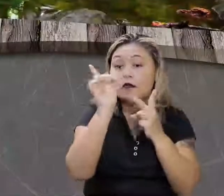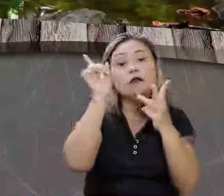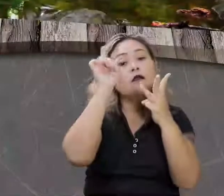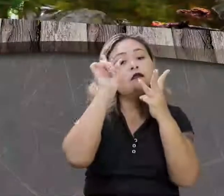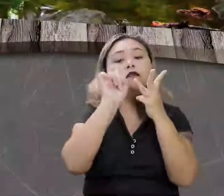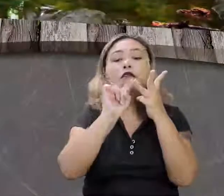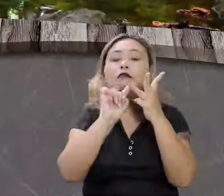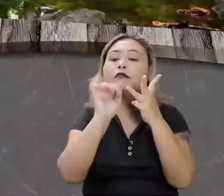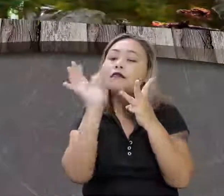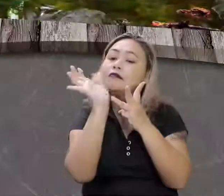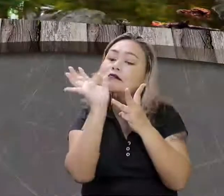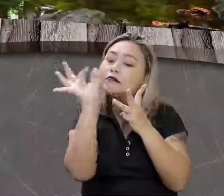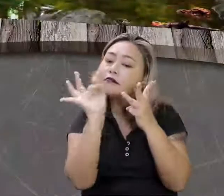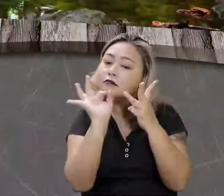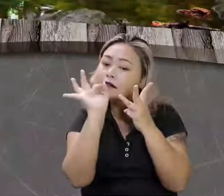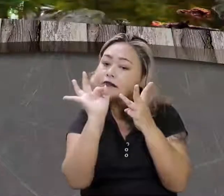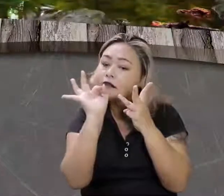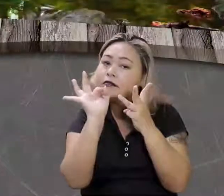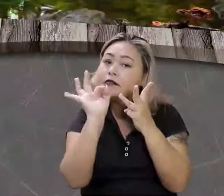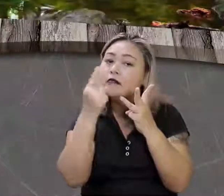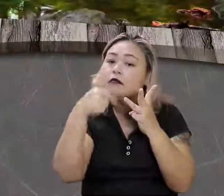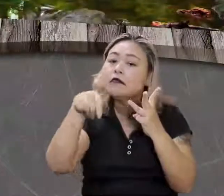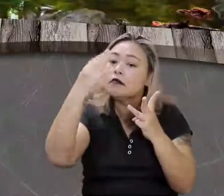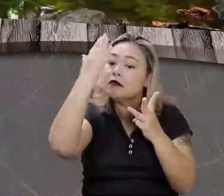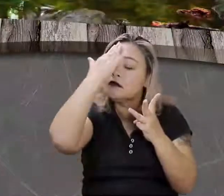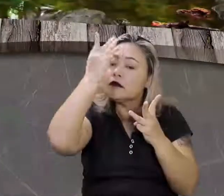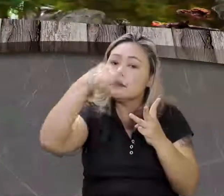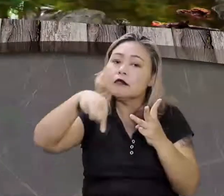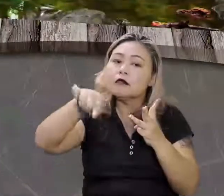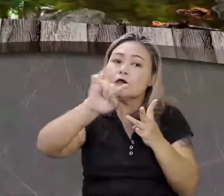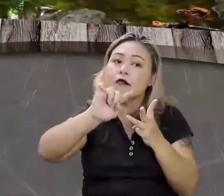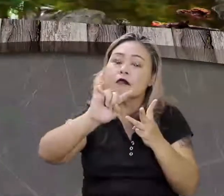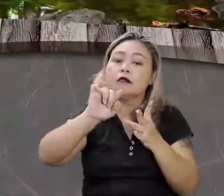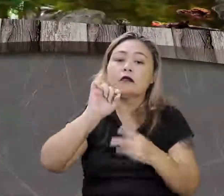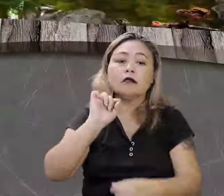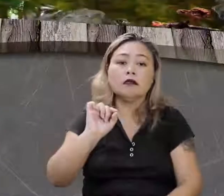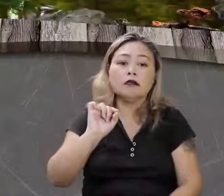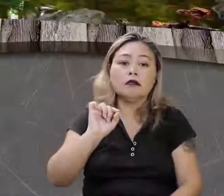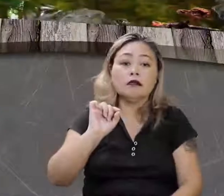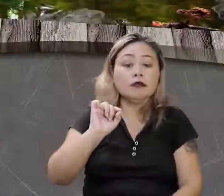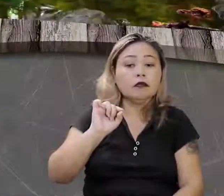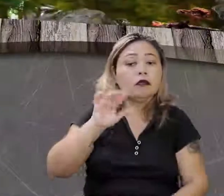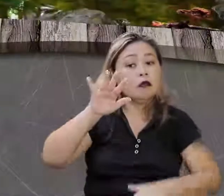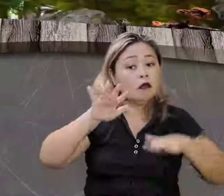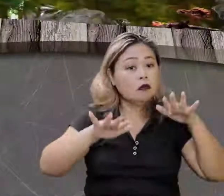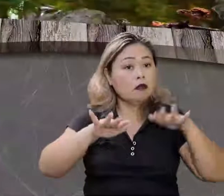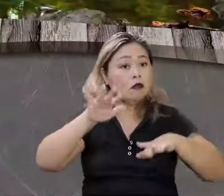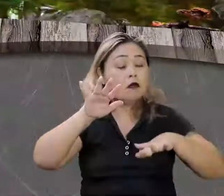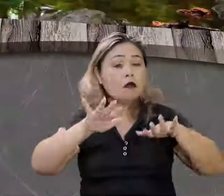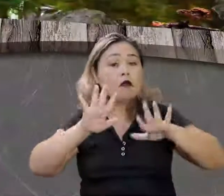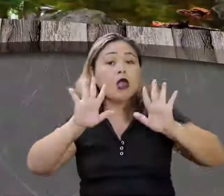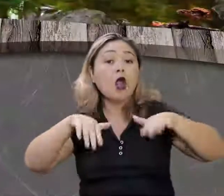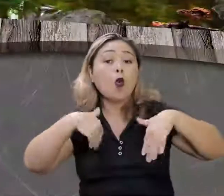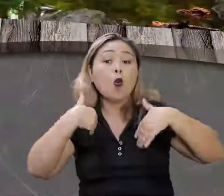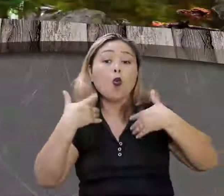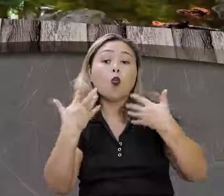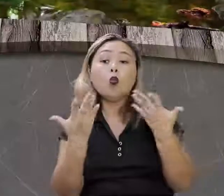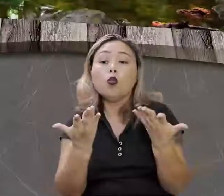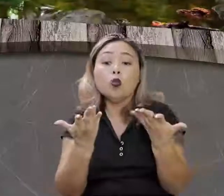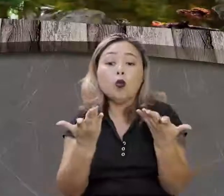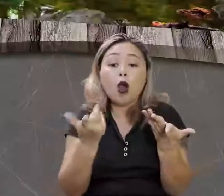o terceiro nível trófico. Então, só para que você entenda que, dependendo de qual